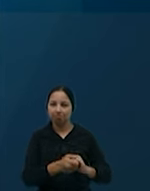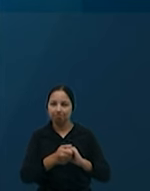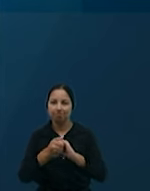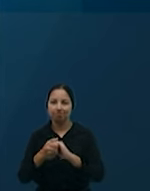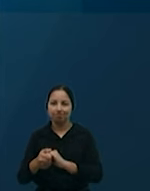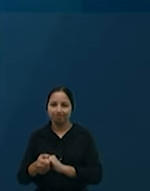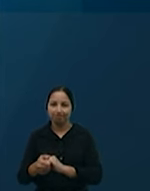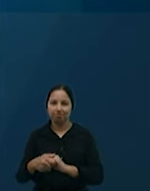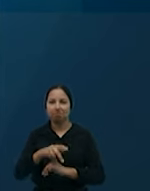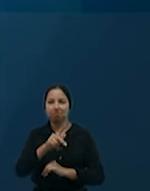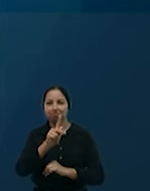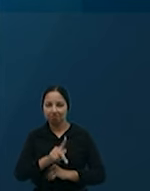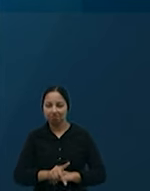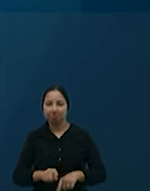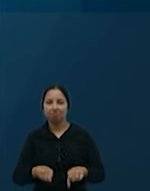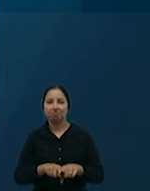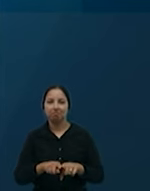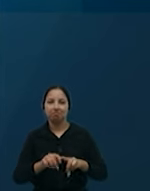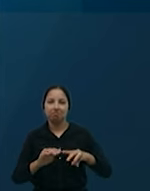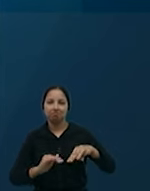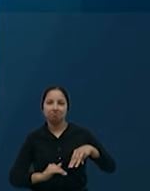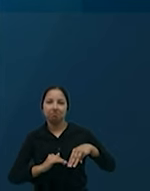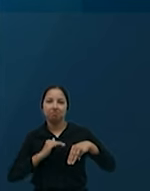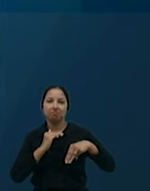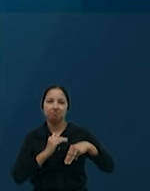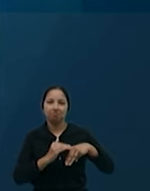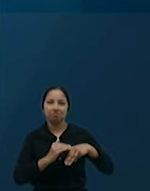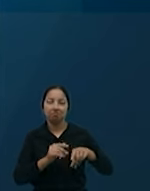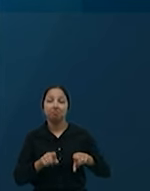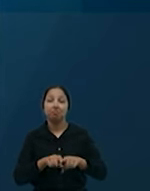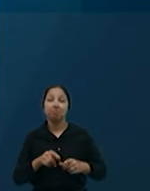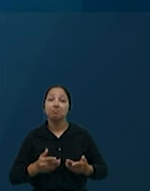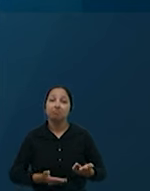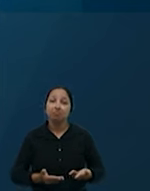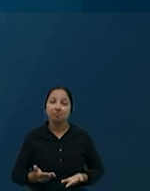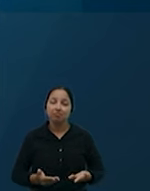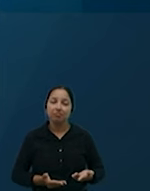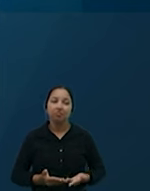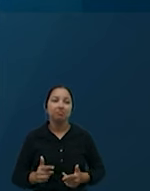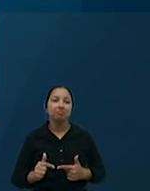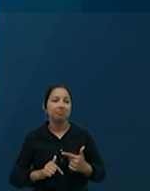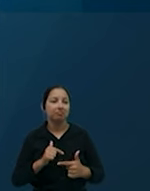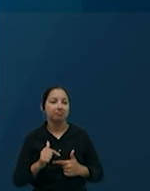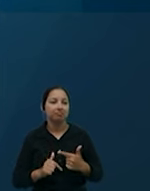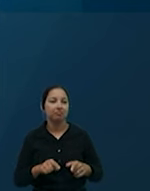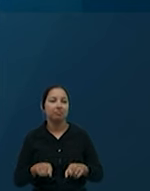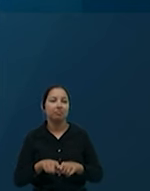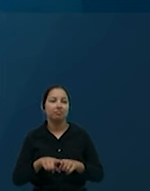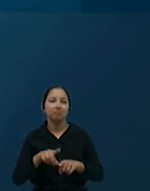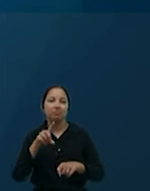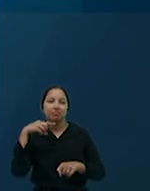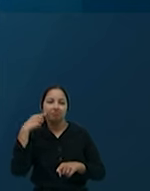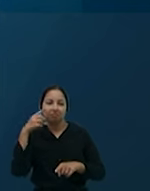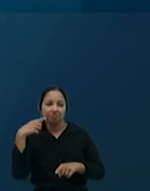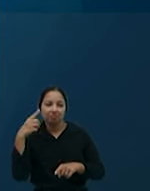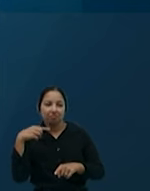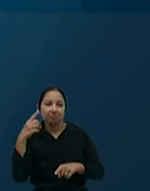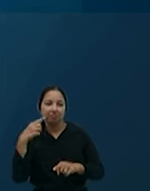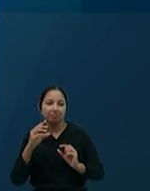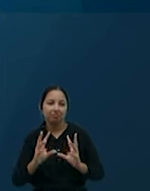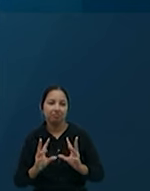ministros e ministras, serventuários da Justiça, meus colegas advogados que aqui me antecederam